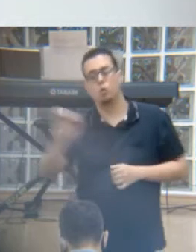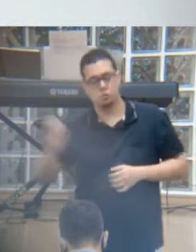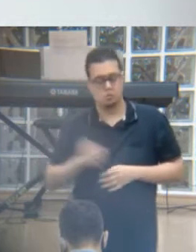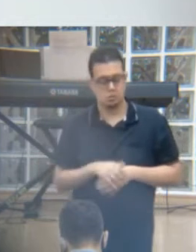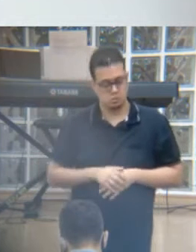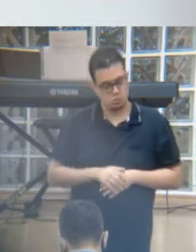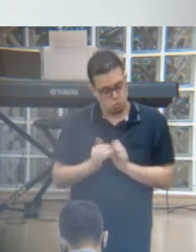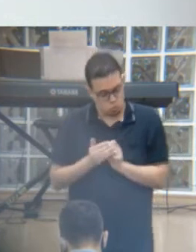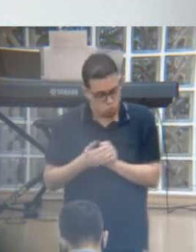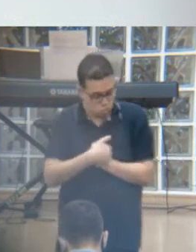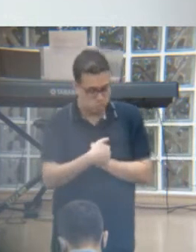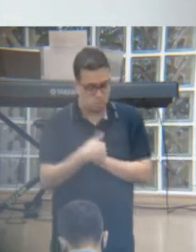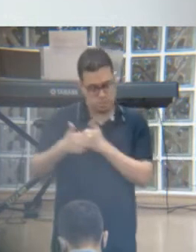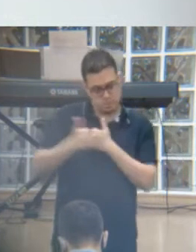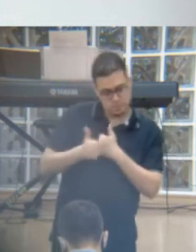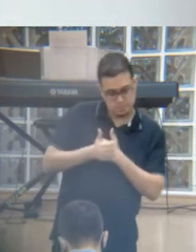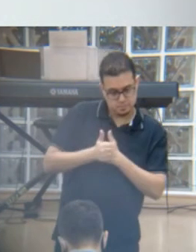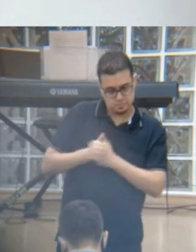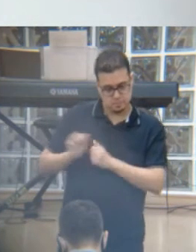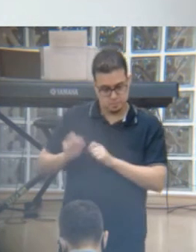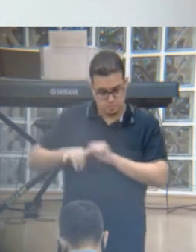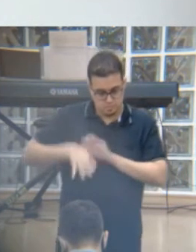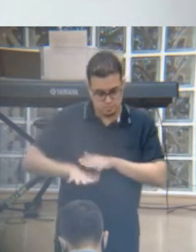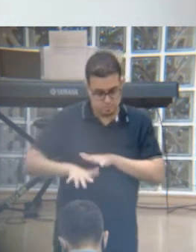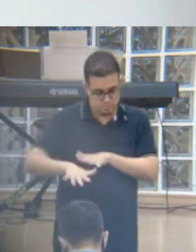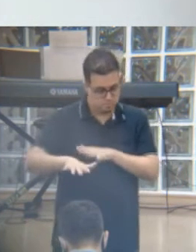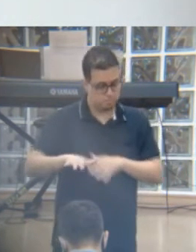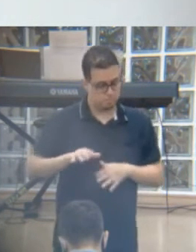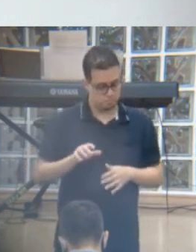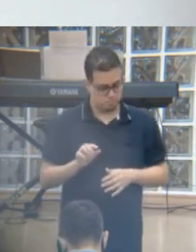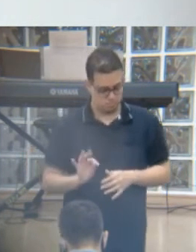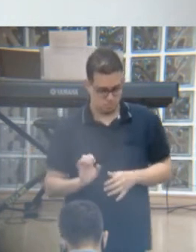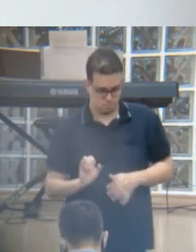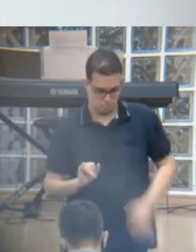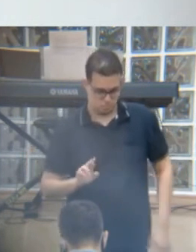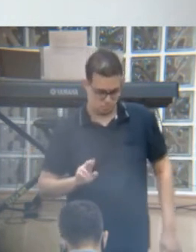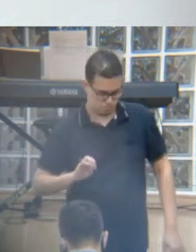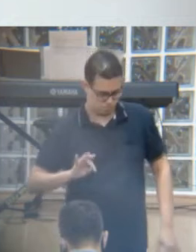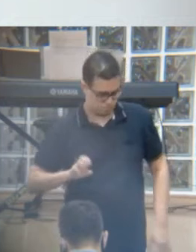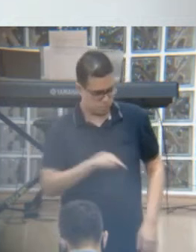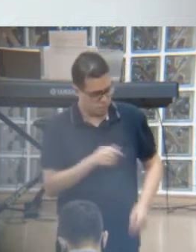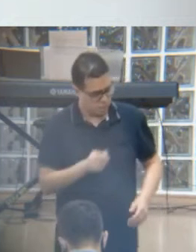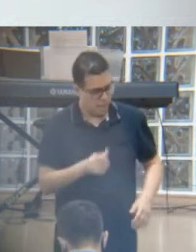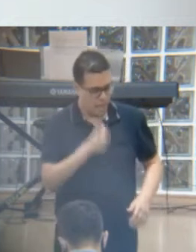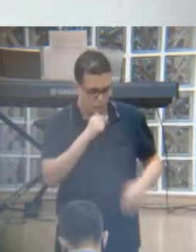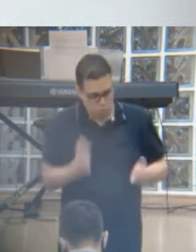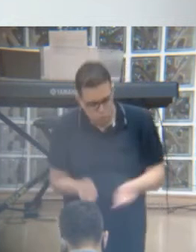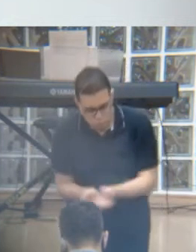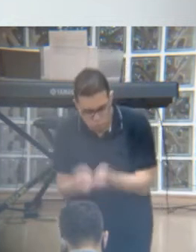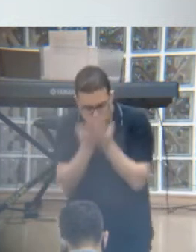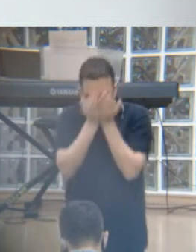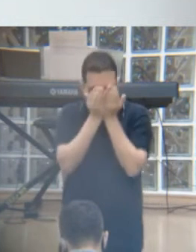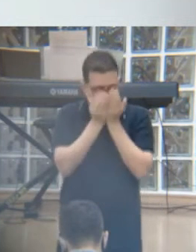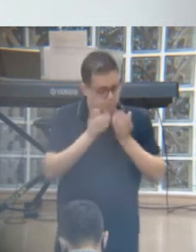junto à torrente de Querite, fronteira ao Jordão. Beberás da torrente, e ordenei aos